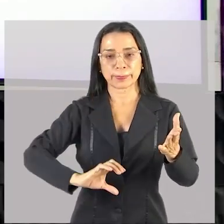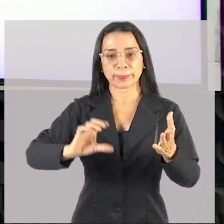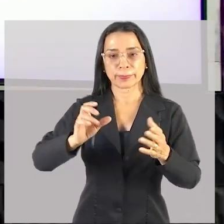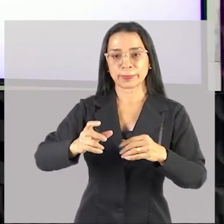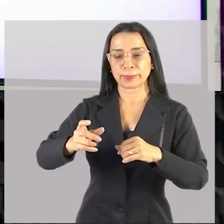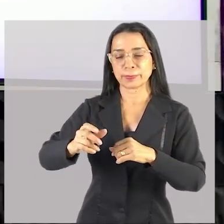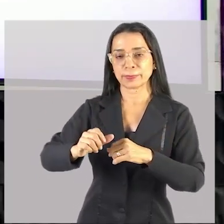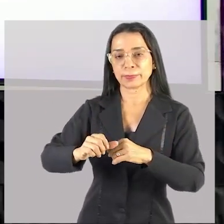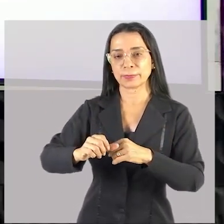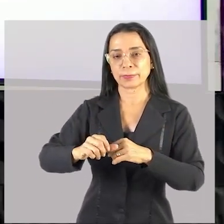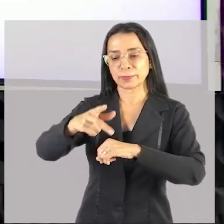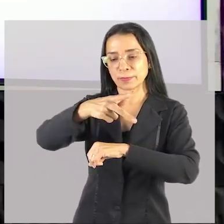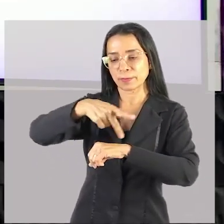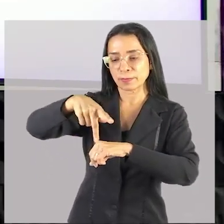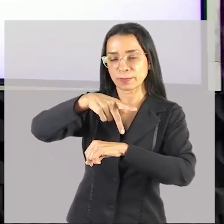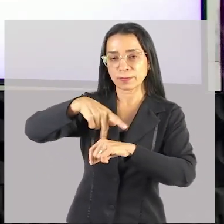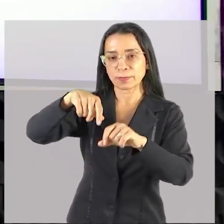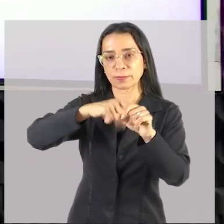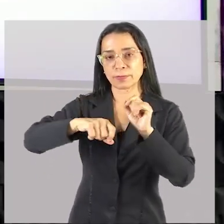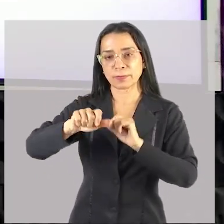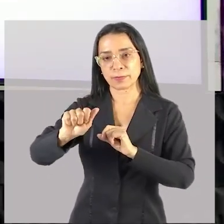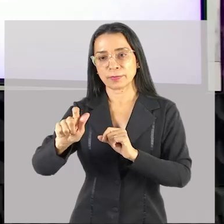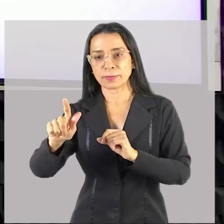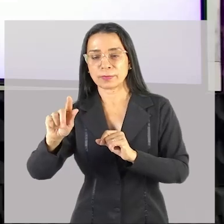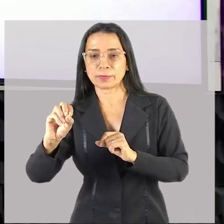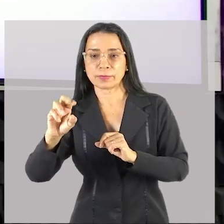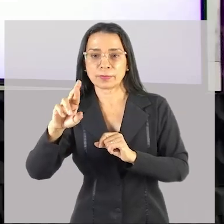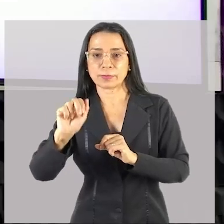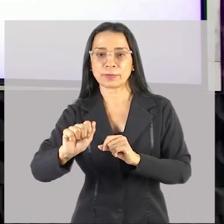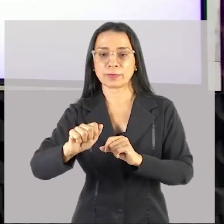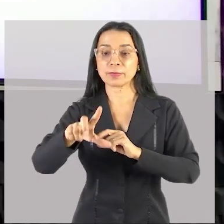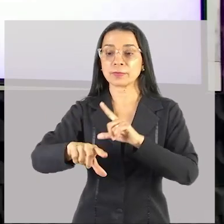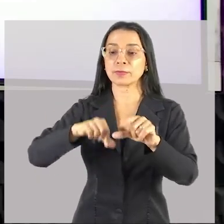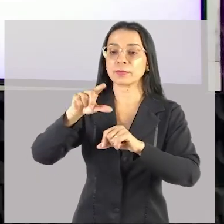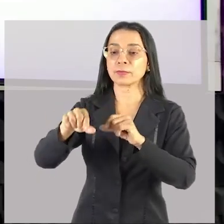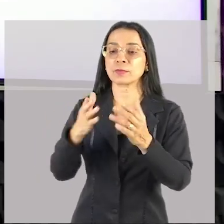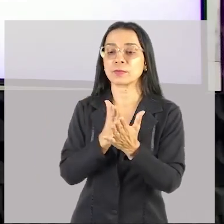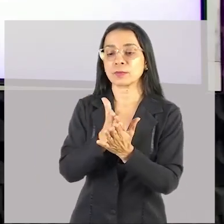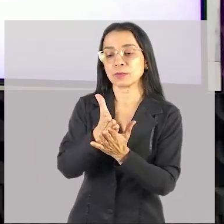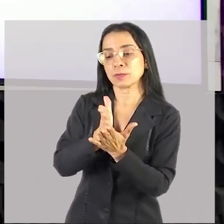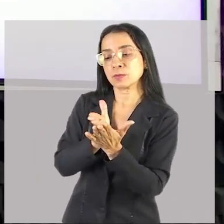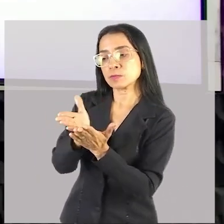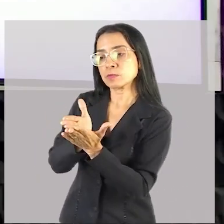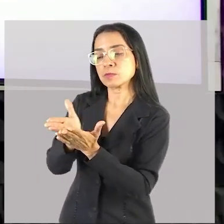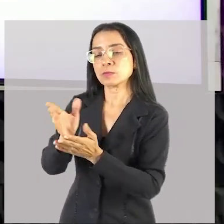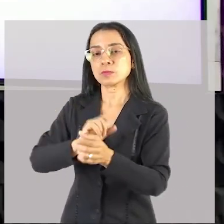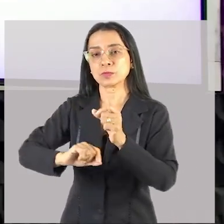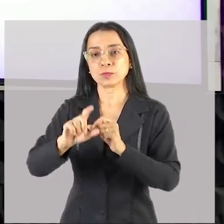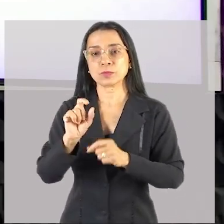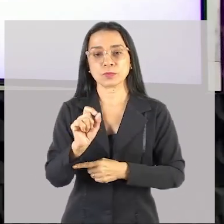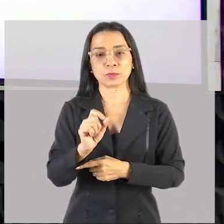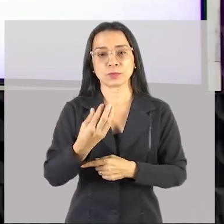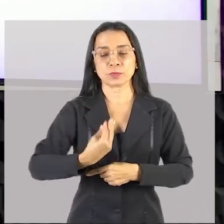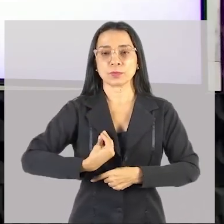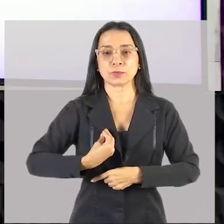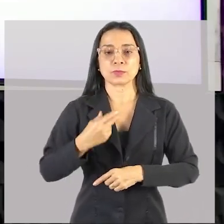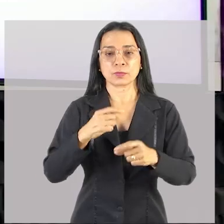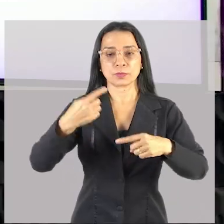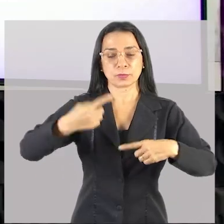praça pública, na ágora, né, eles iam decidir sobre os caminhos, sobre os rumos que a